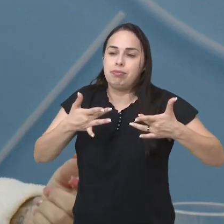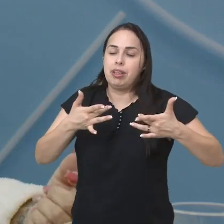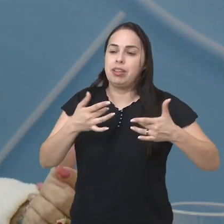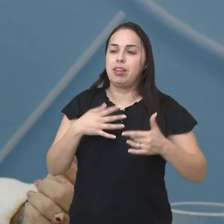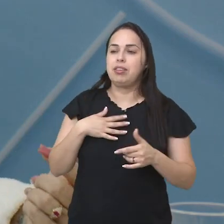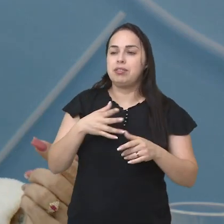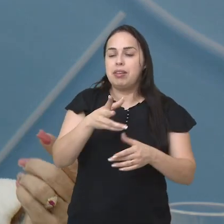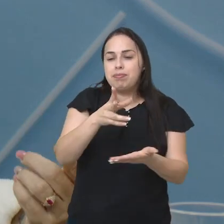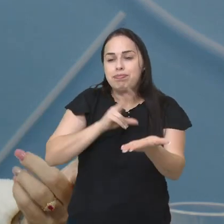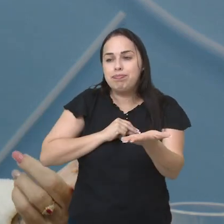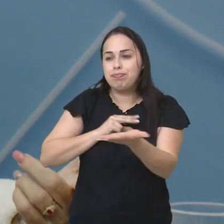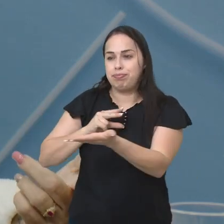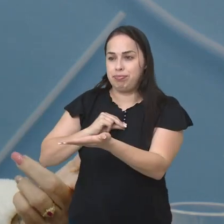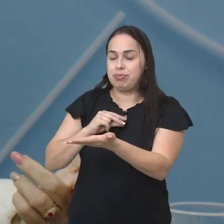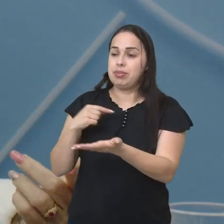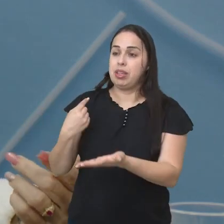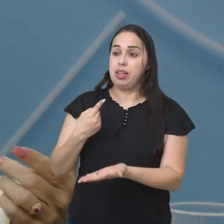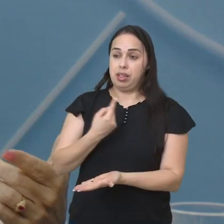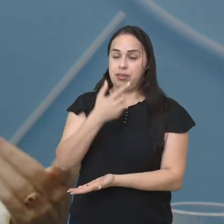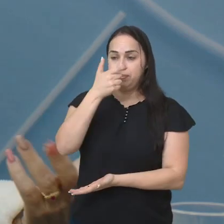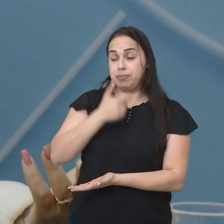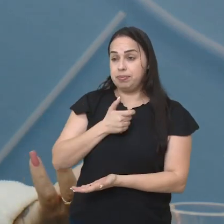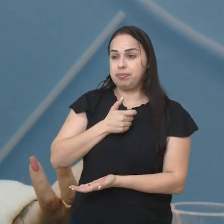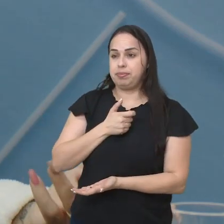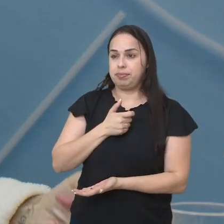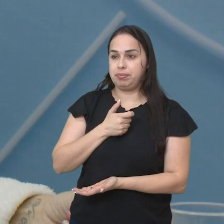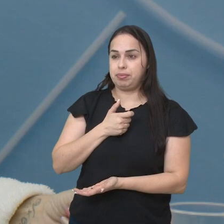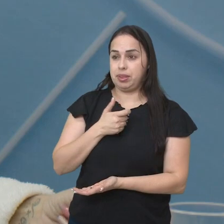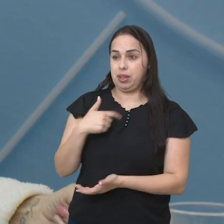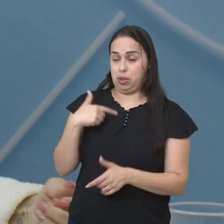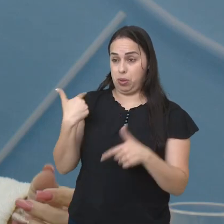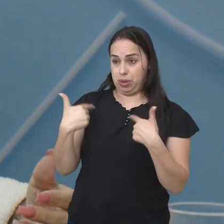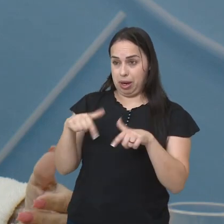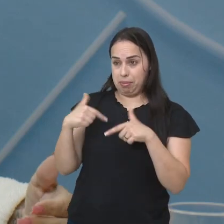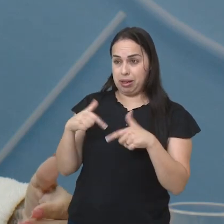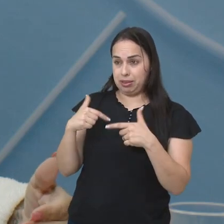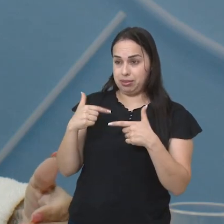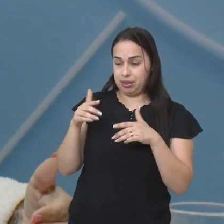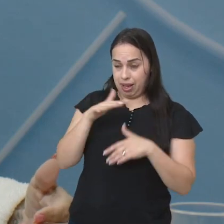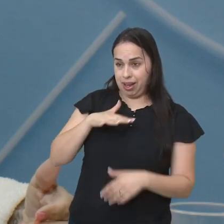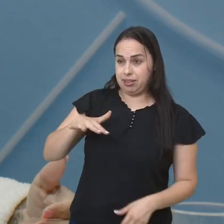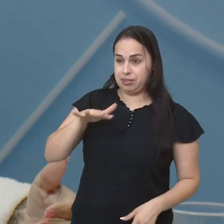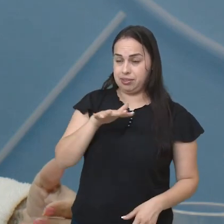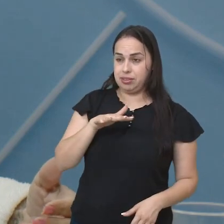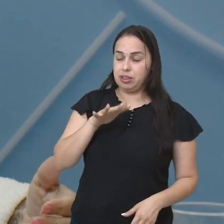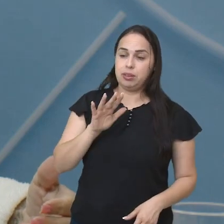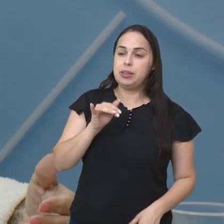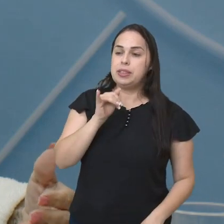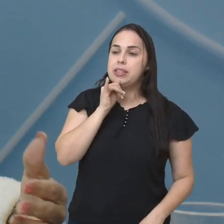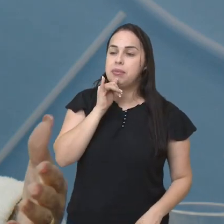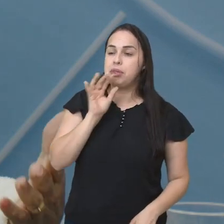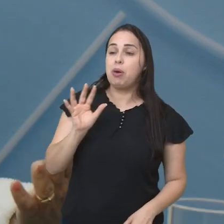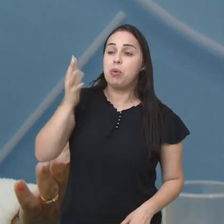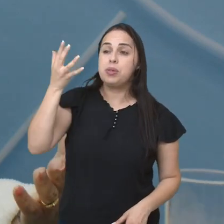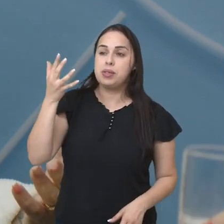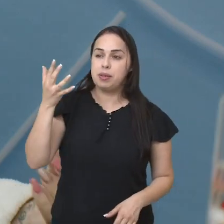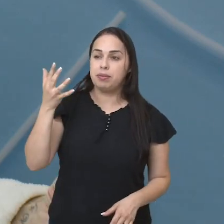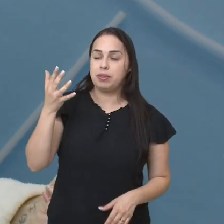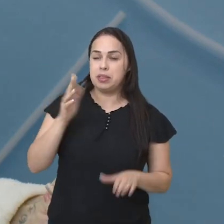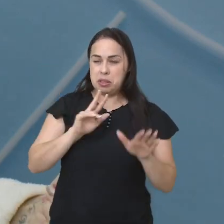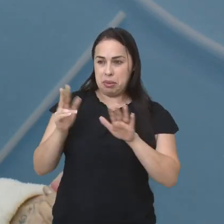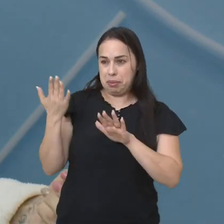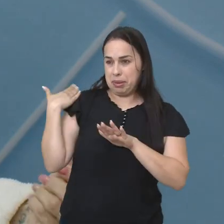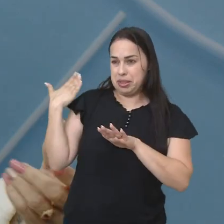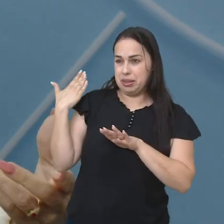essas pessoas. Eu, trabalhando nisso daí, já aconteceu foi essa semana